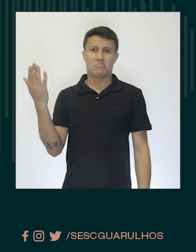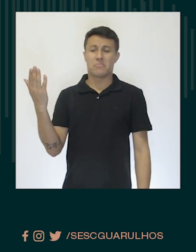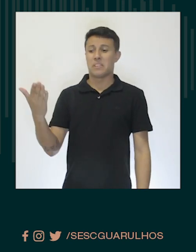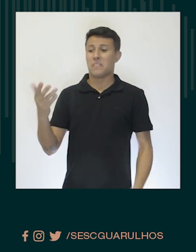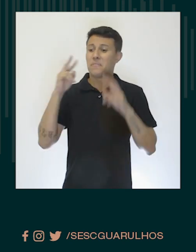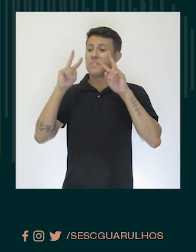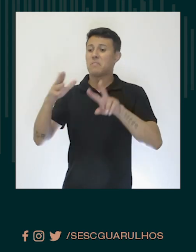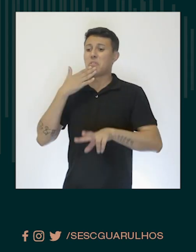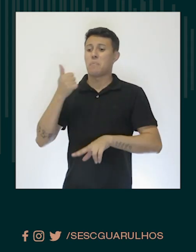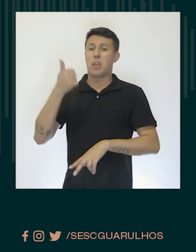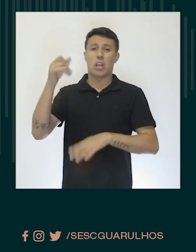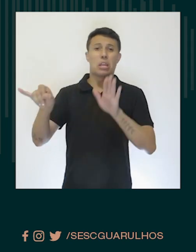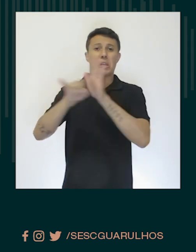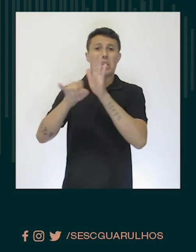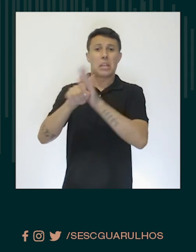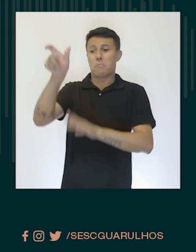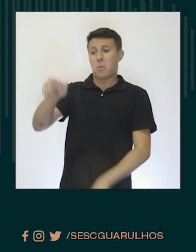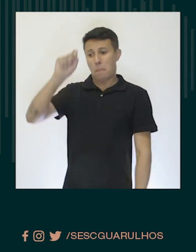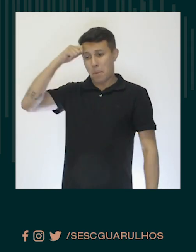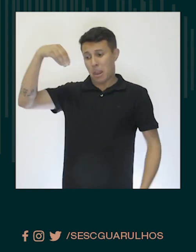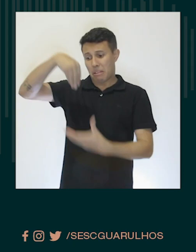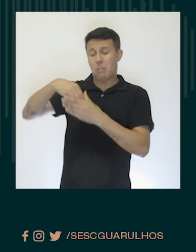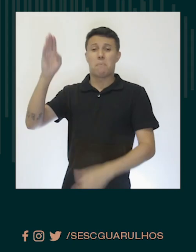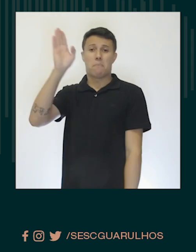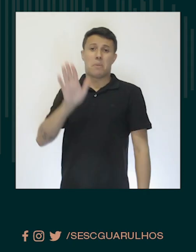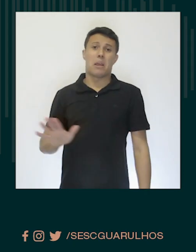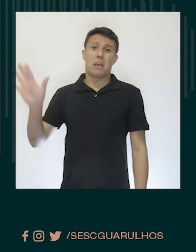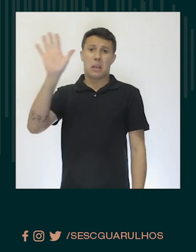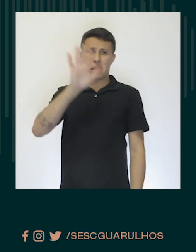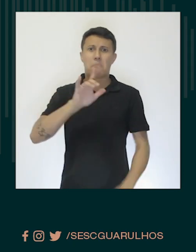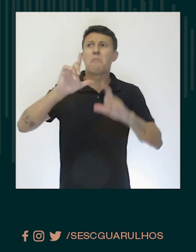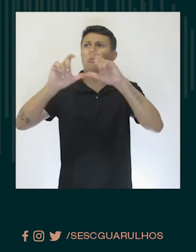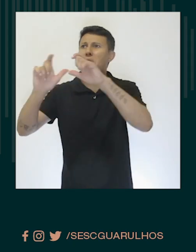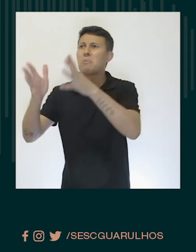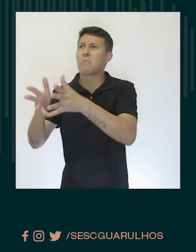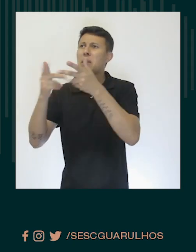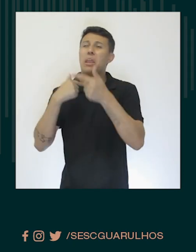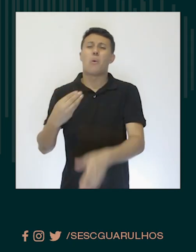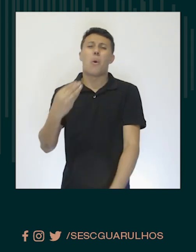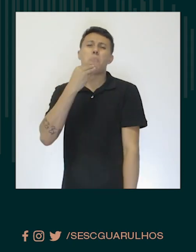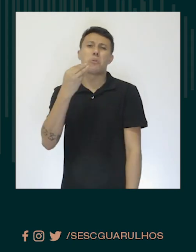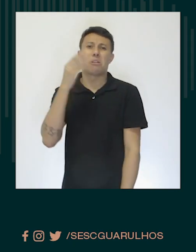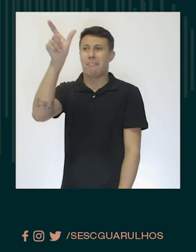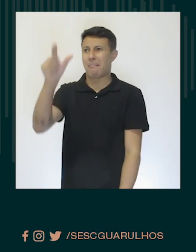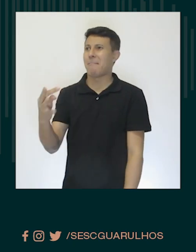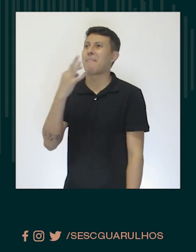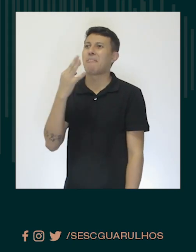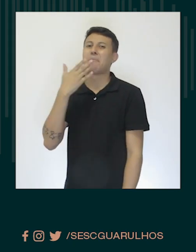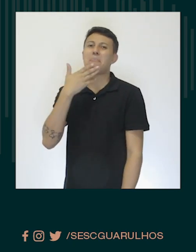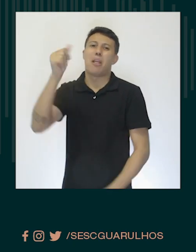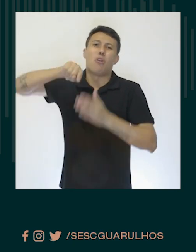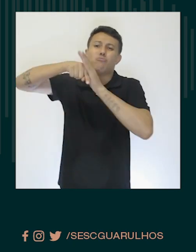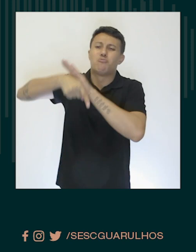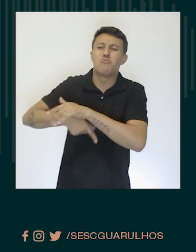uma melhor visibilidade da identidade do negro no Brasil. Então, ele tem uma trajetória de fotografias maravilhosas e eu tive a oportunidade de conhecer